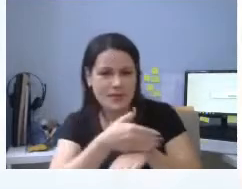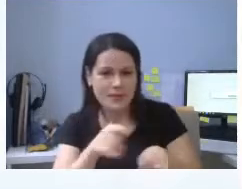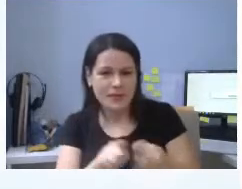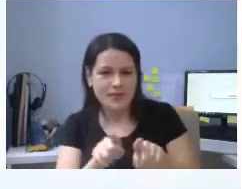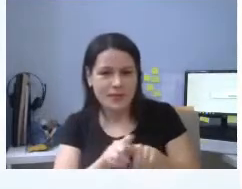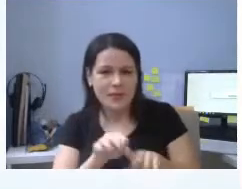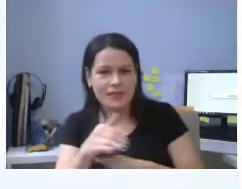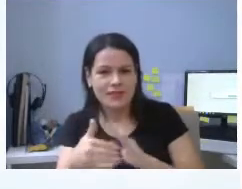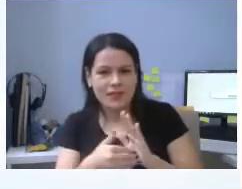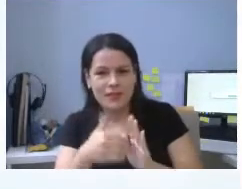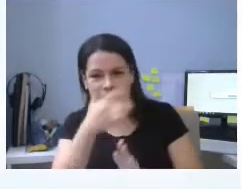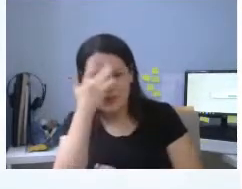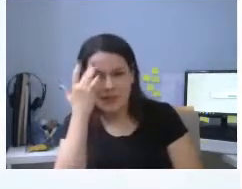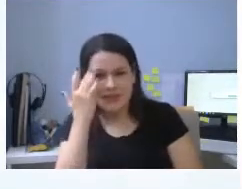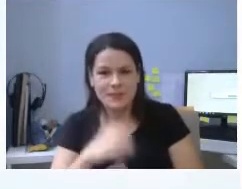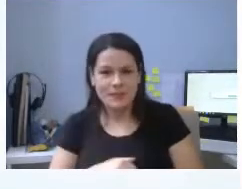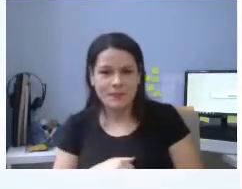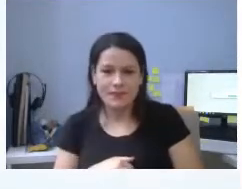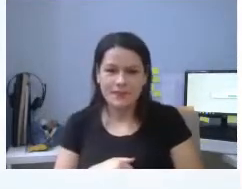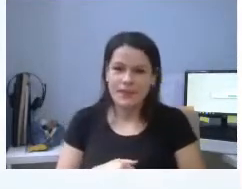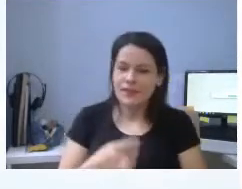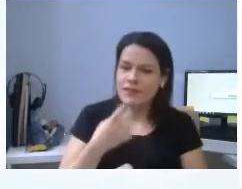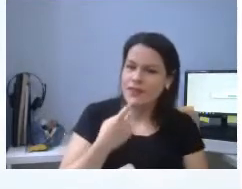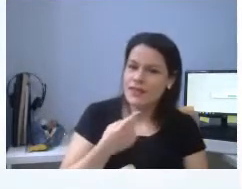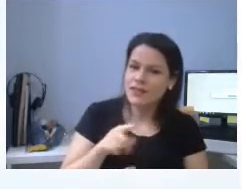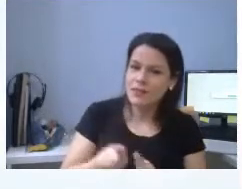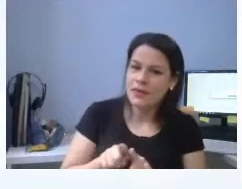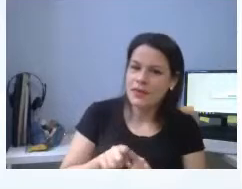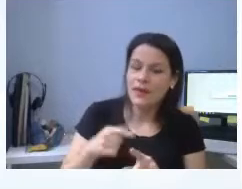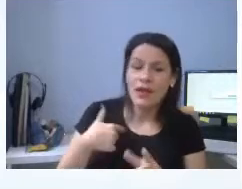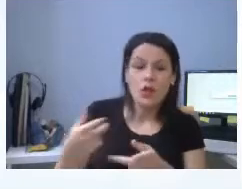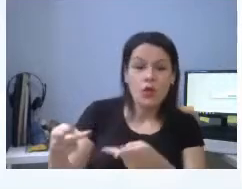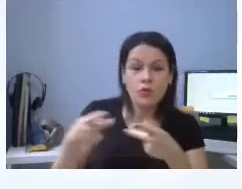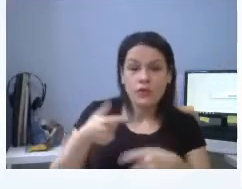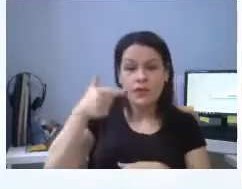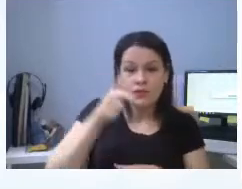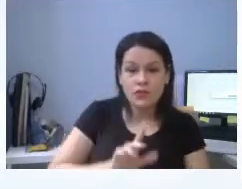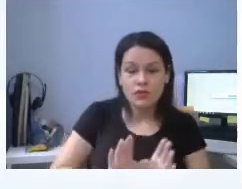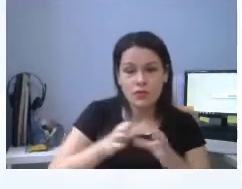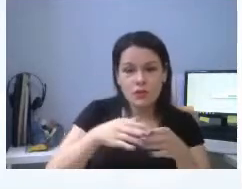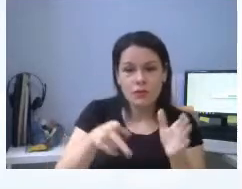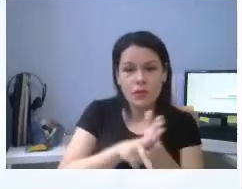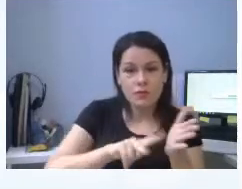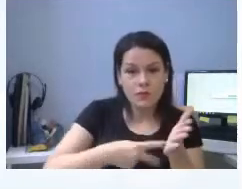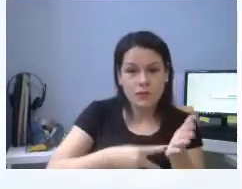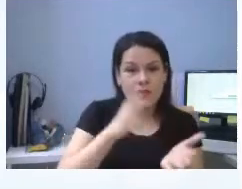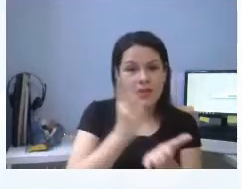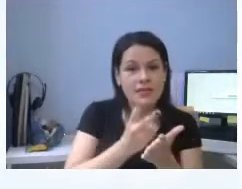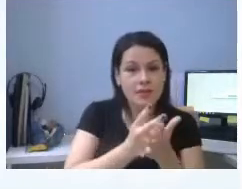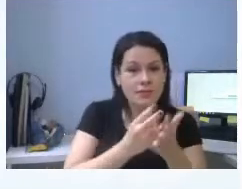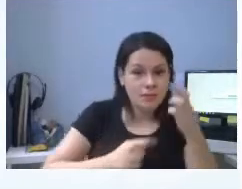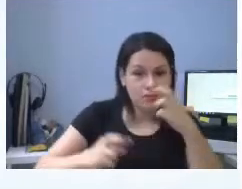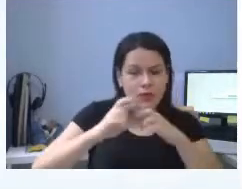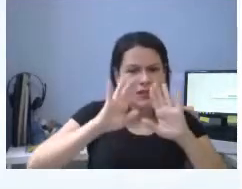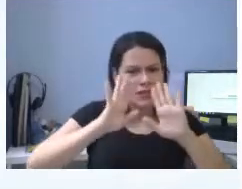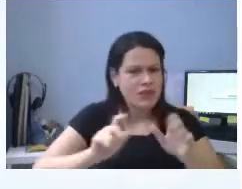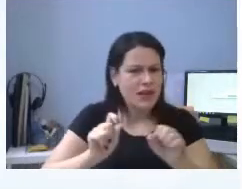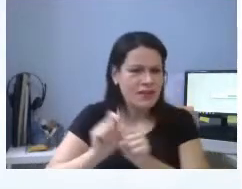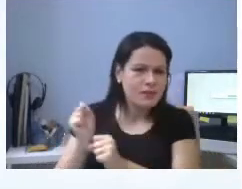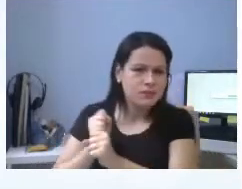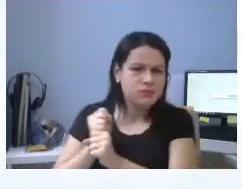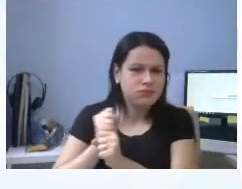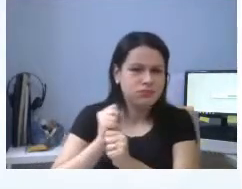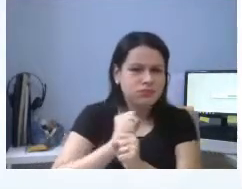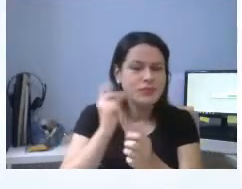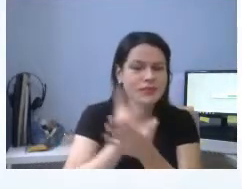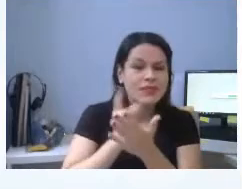Alberto. E, mais uma vez, convocar o Sindicato dos Metalúrgicos a fazer o que tem feito nesses últimos anos,